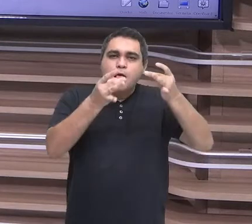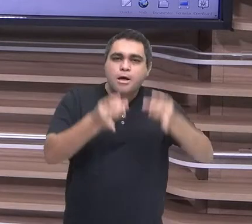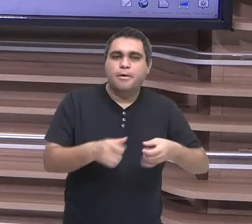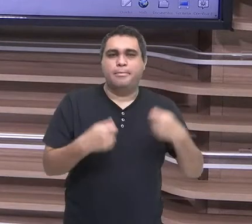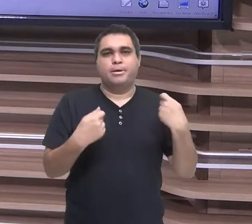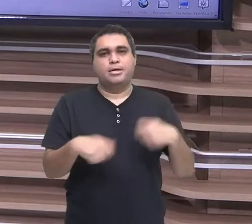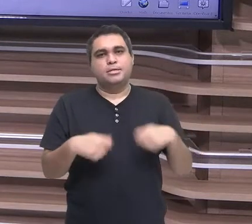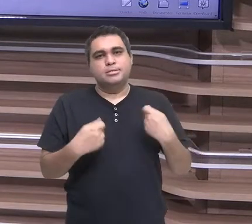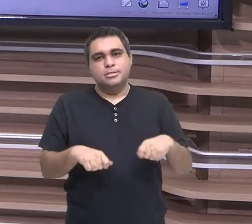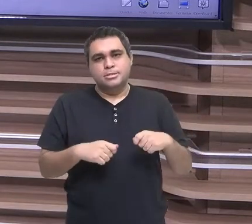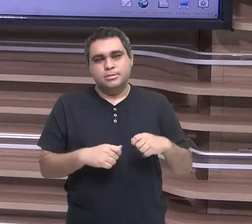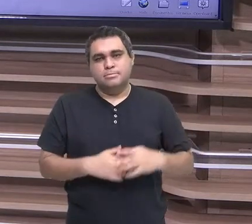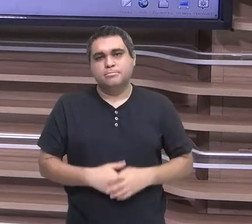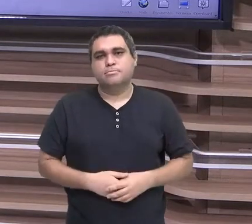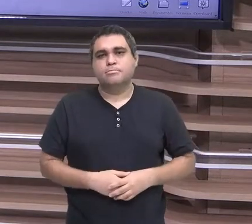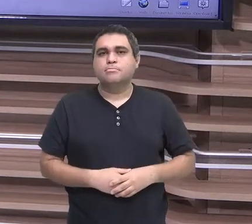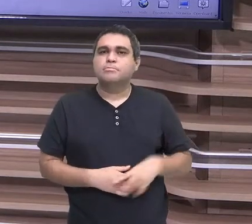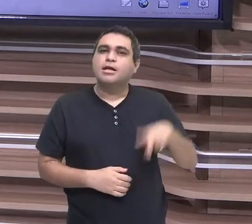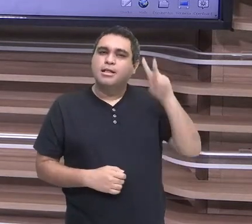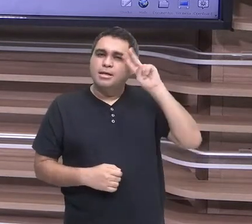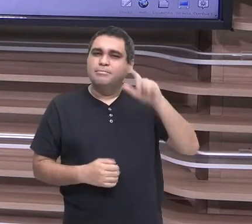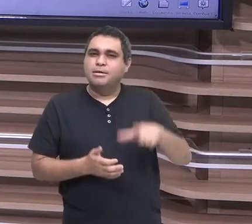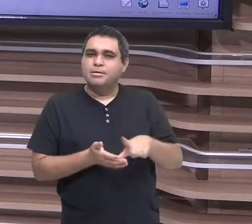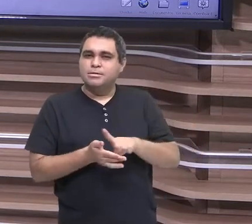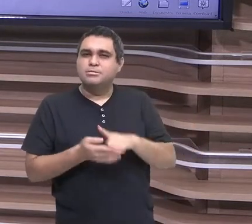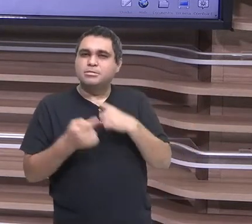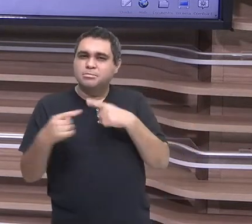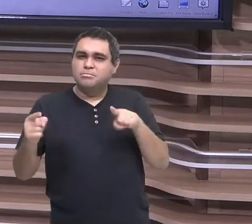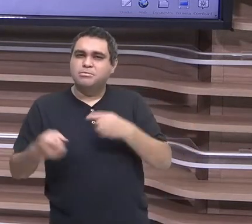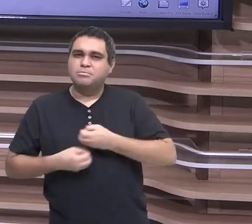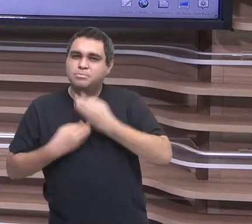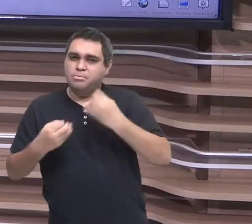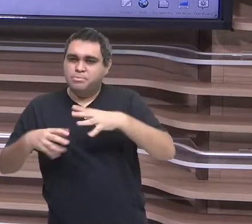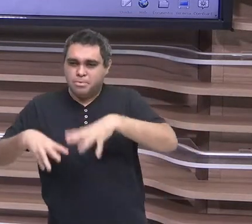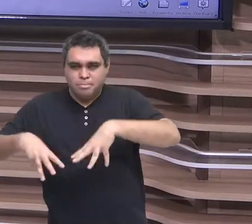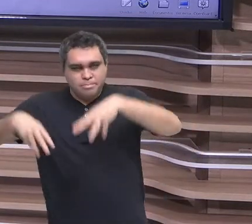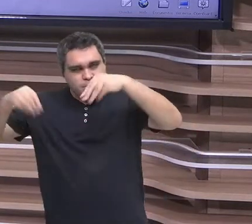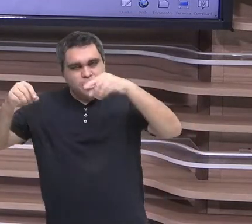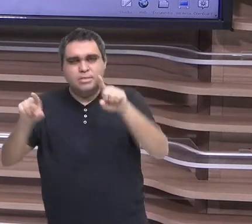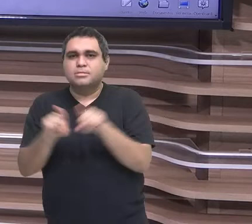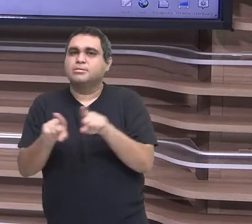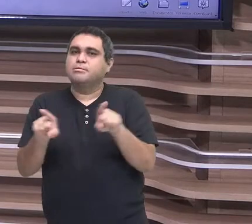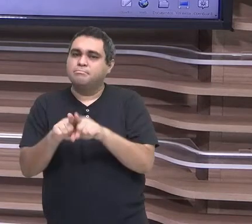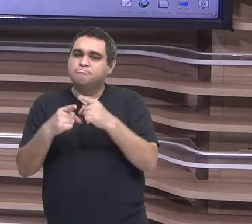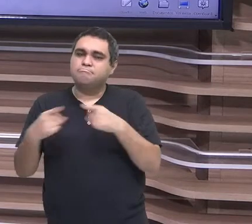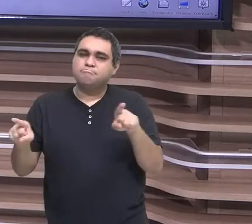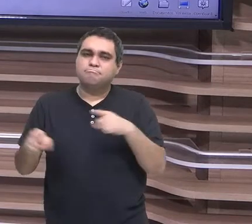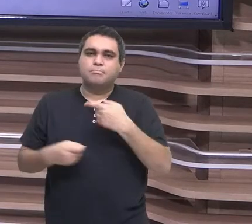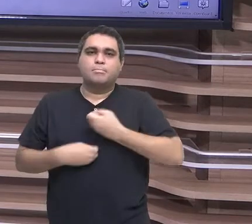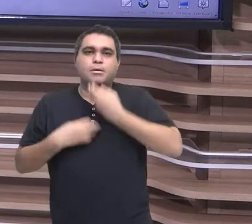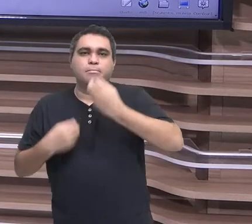com instrumentos musicais, é apresentado também no palácio, né? E é também